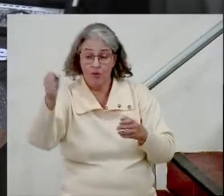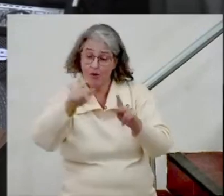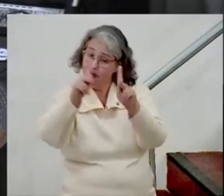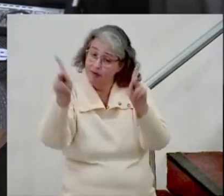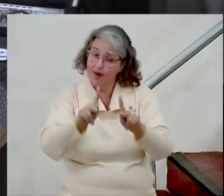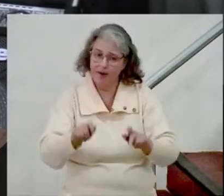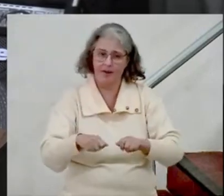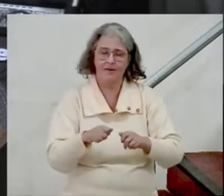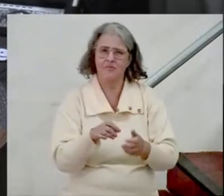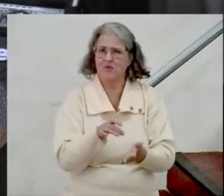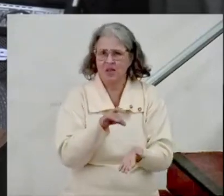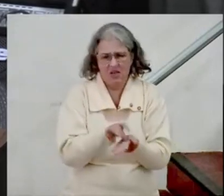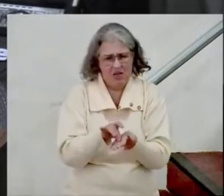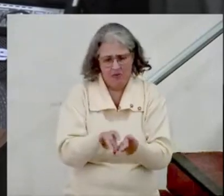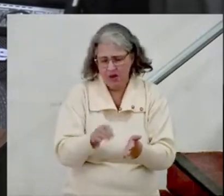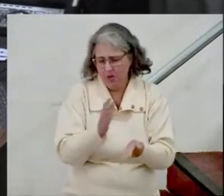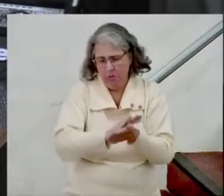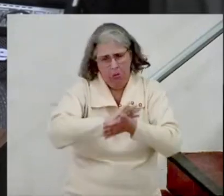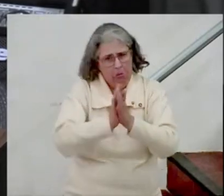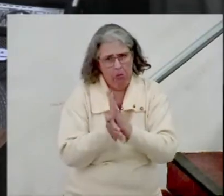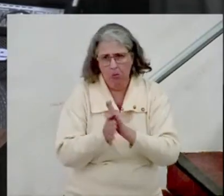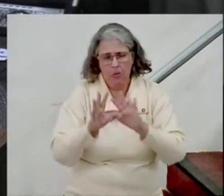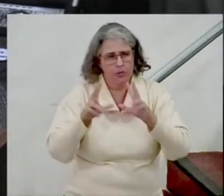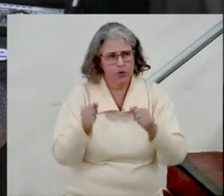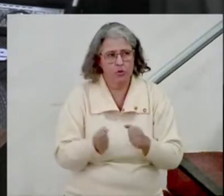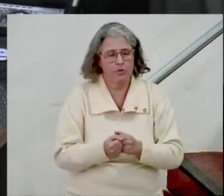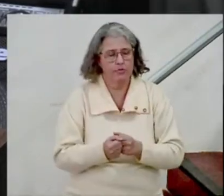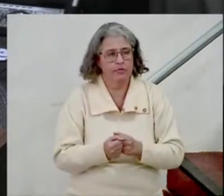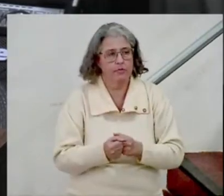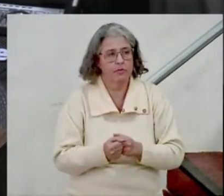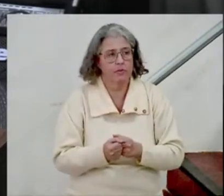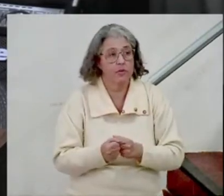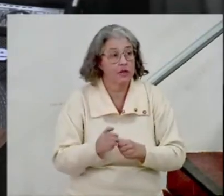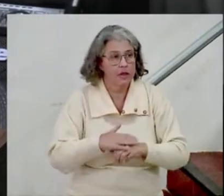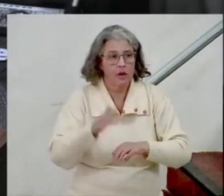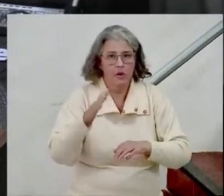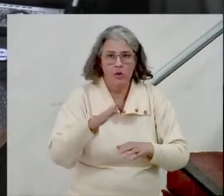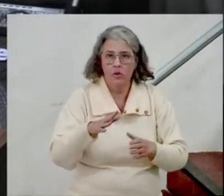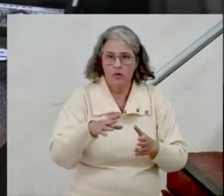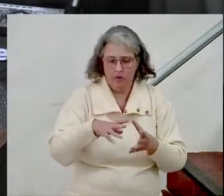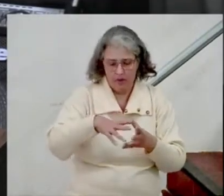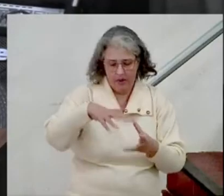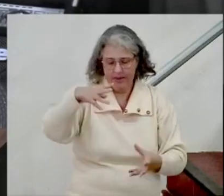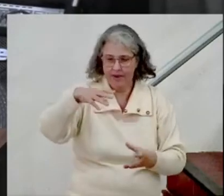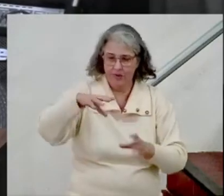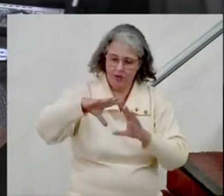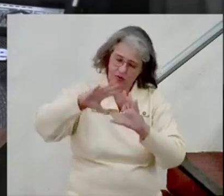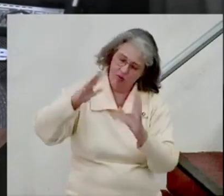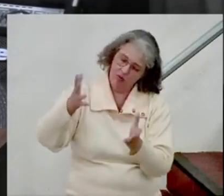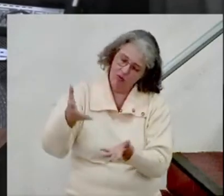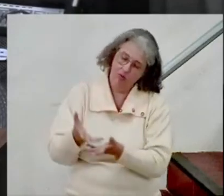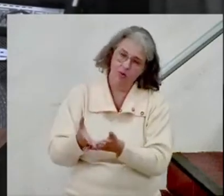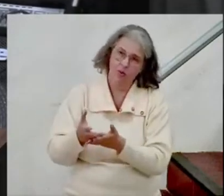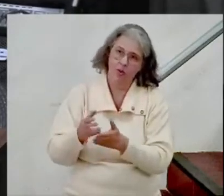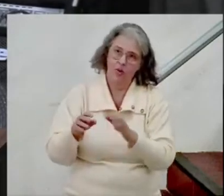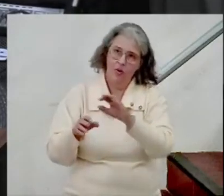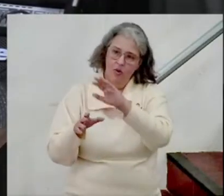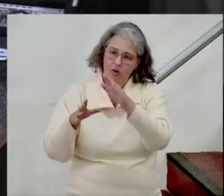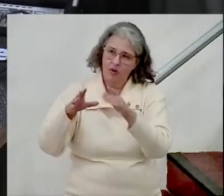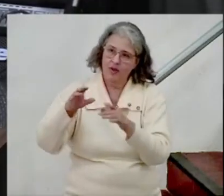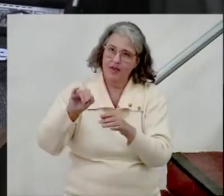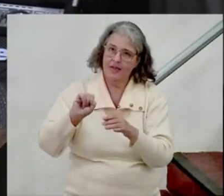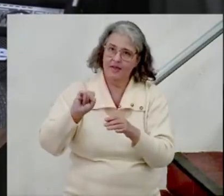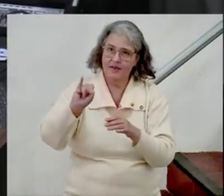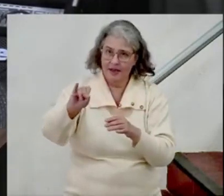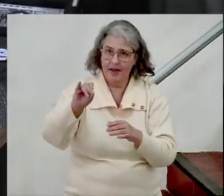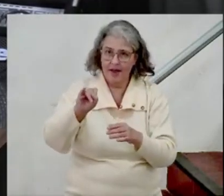na época de Salomão, quando atingiu a sua máxima extensão territorial. Não havia inimigos ao redor.